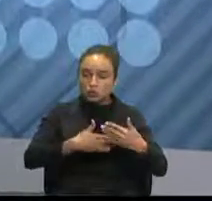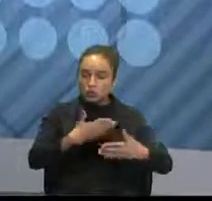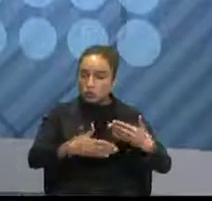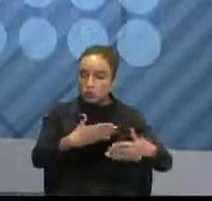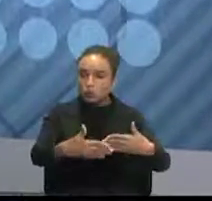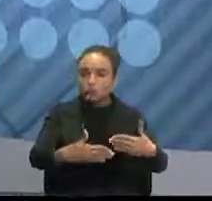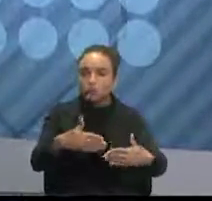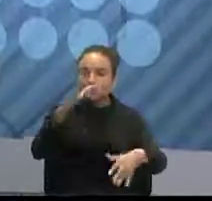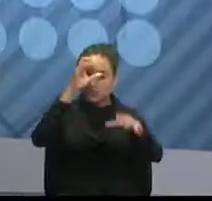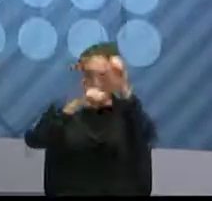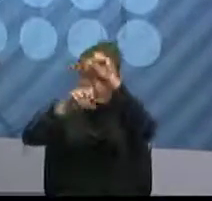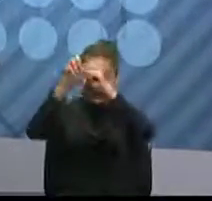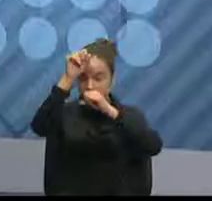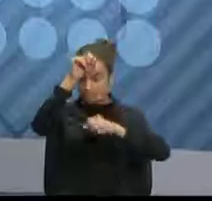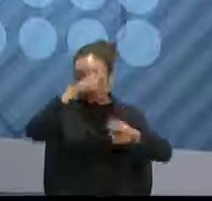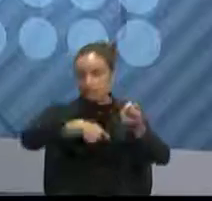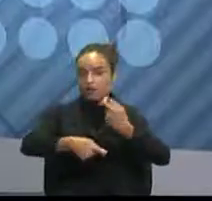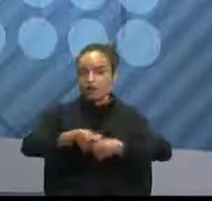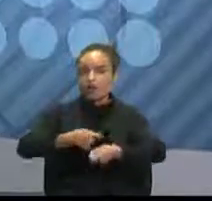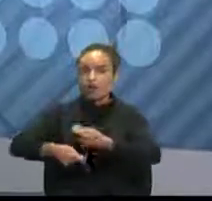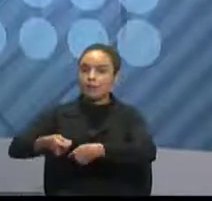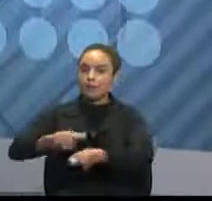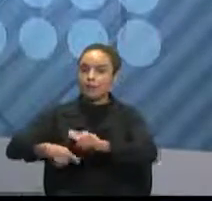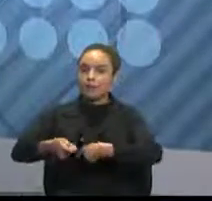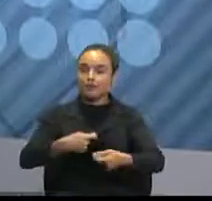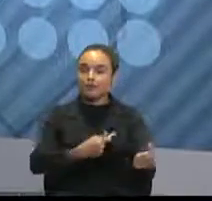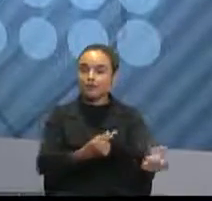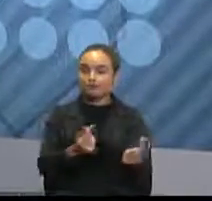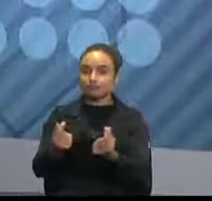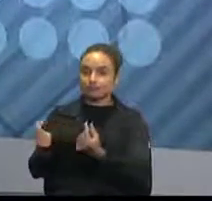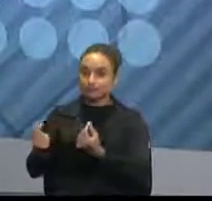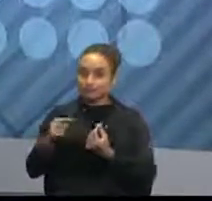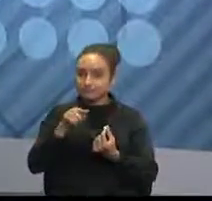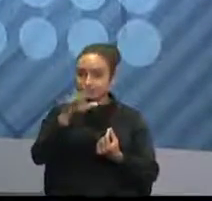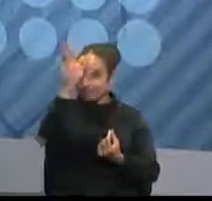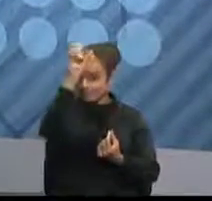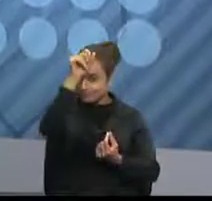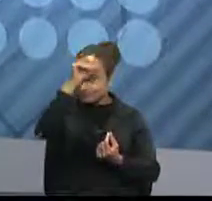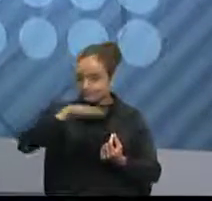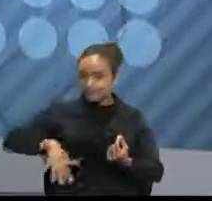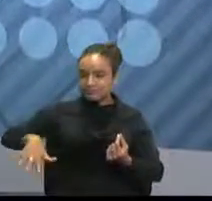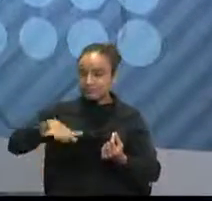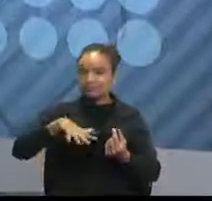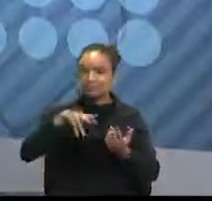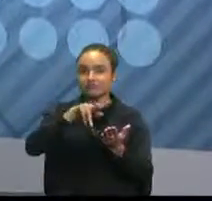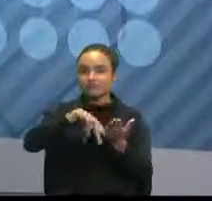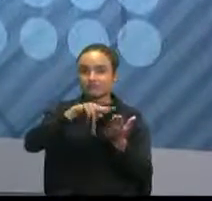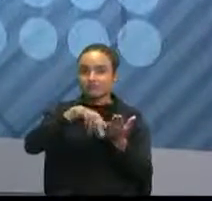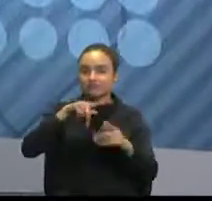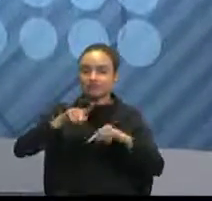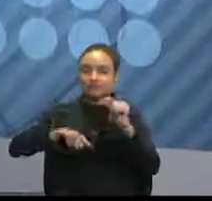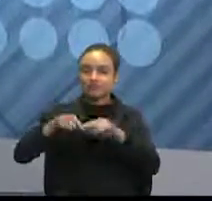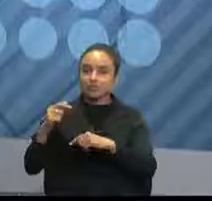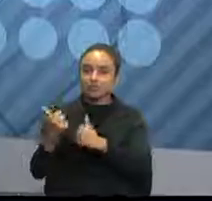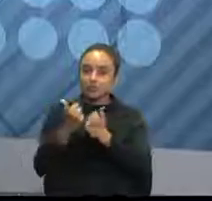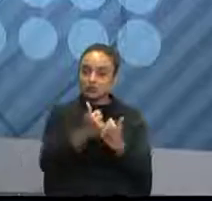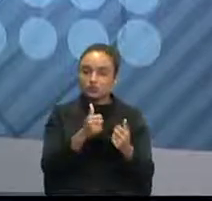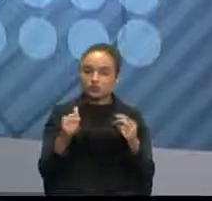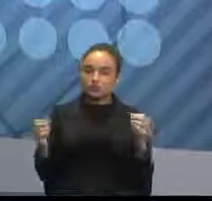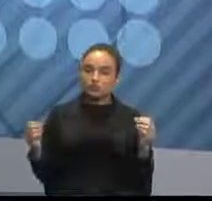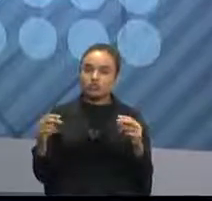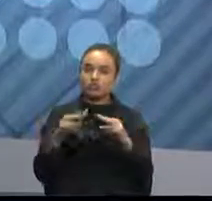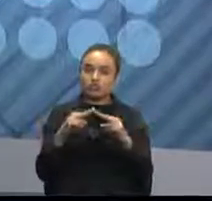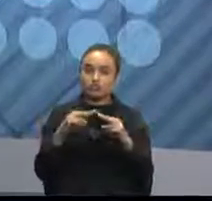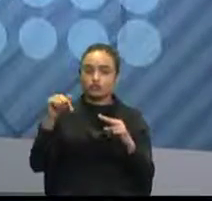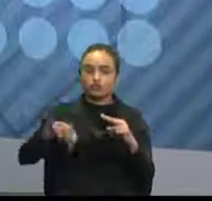interessante que o mercado de capitais você possa aí a aprender mais ainda com a leitura desses materiais desejo a você bons estudos